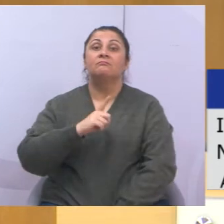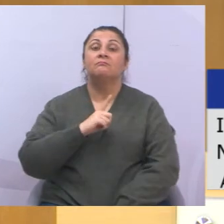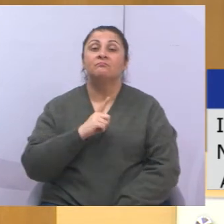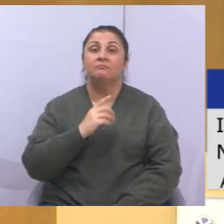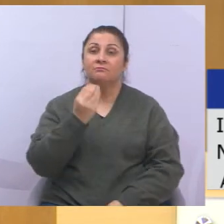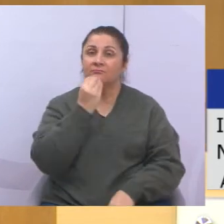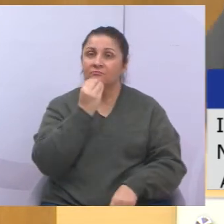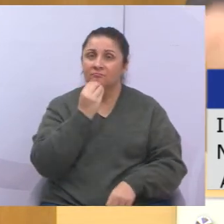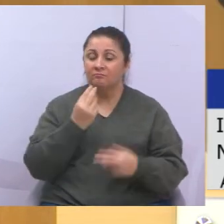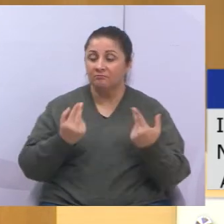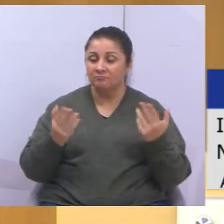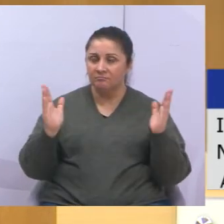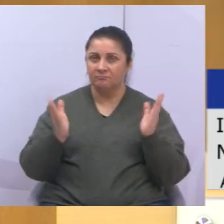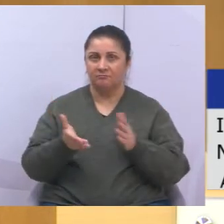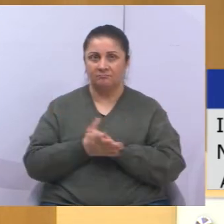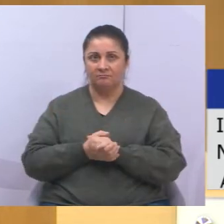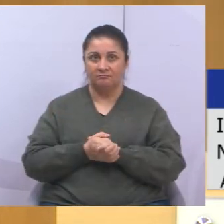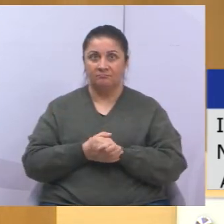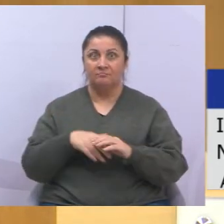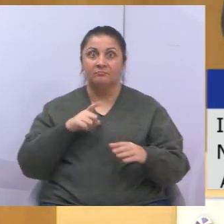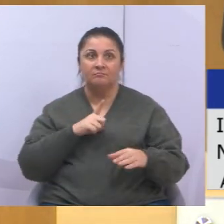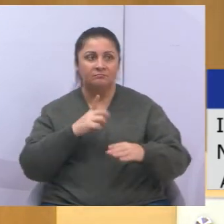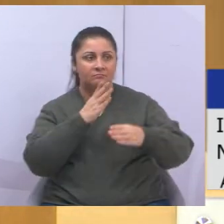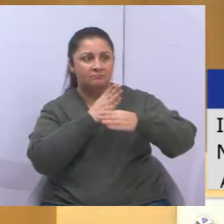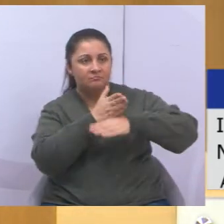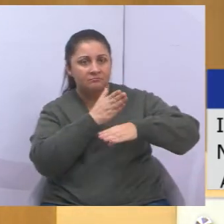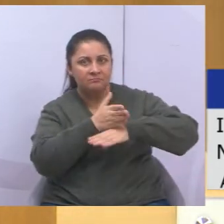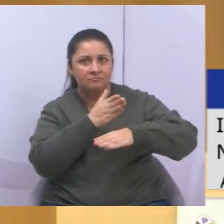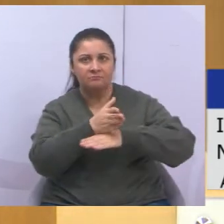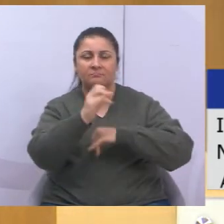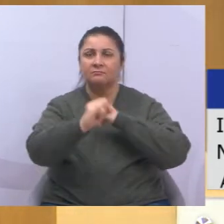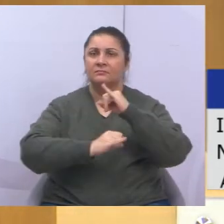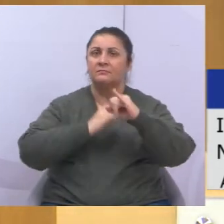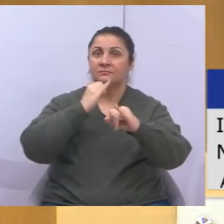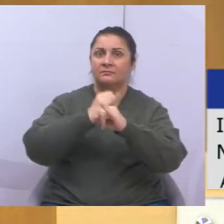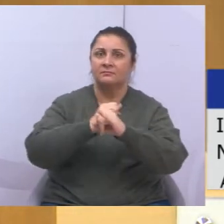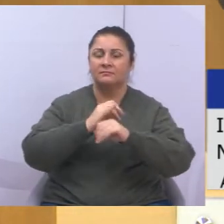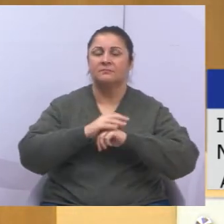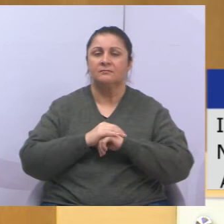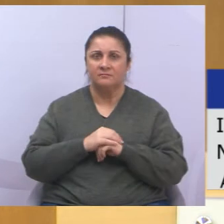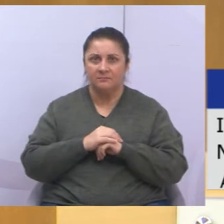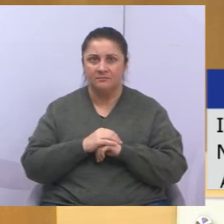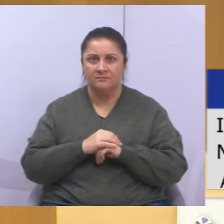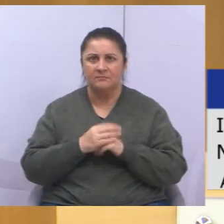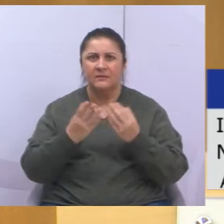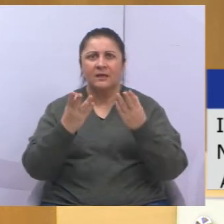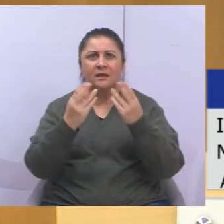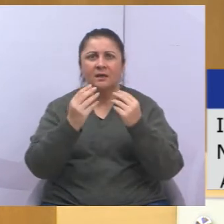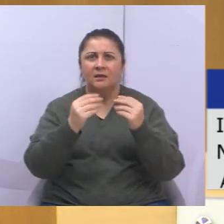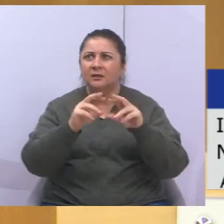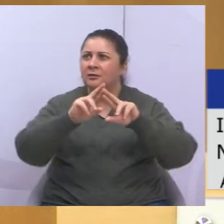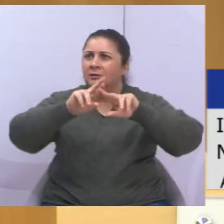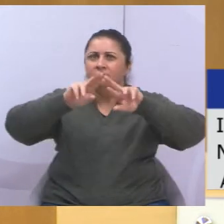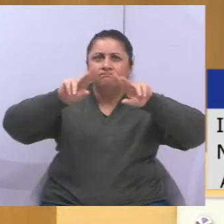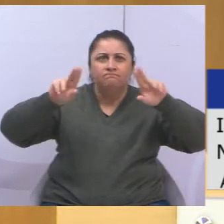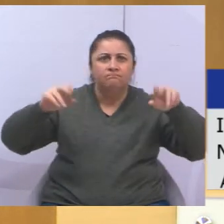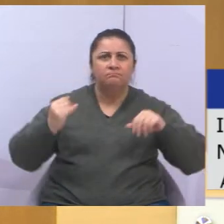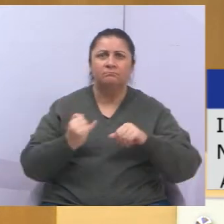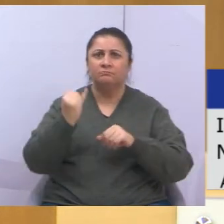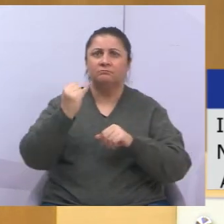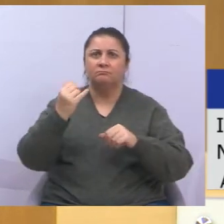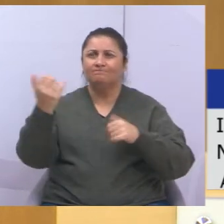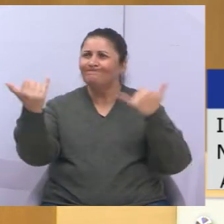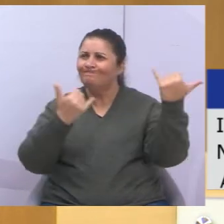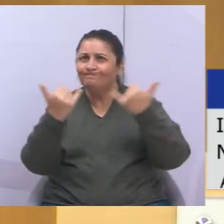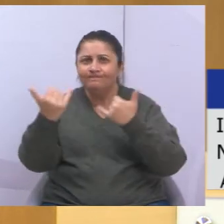oportunidade naquela época de ter tanto acesso à internet, de ter esse acesso a tantos títulos importantes, a tanta